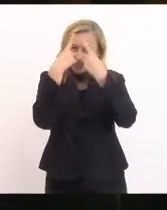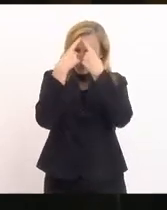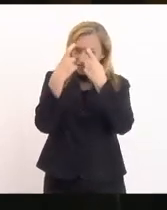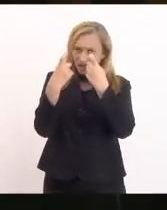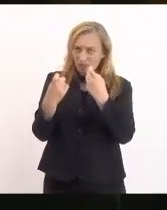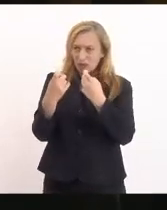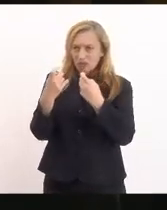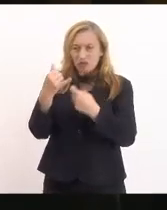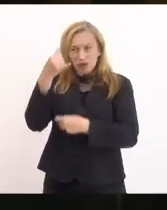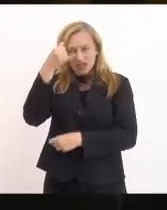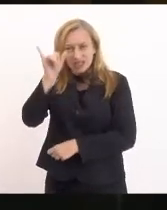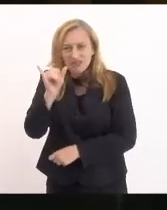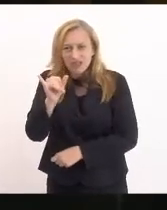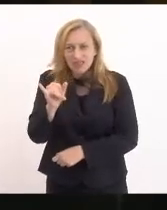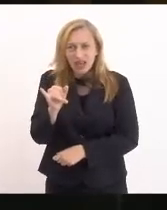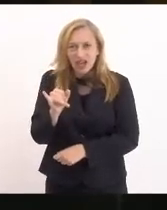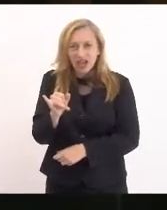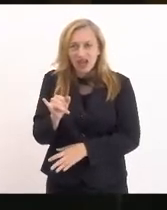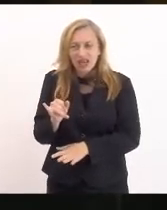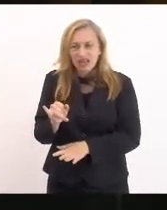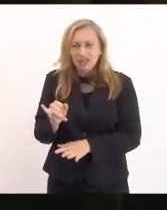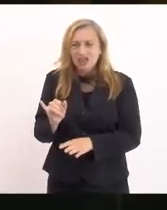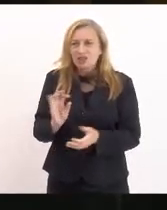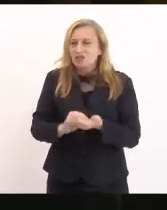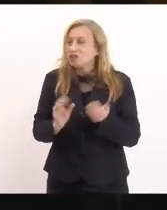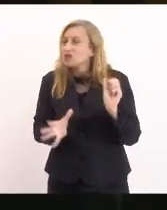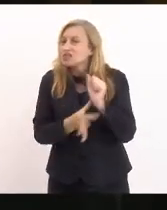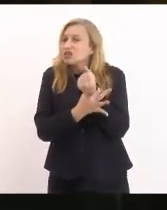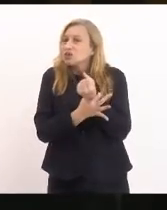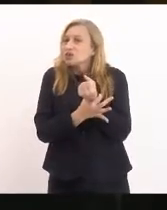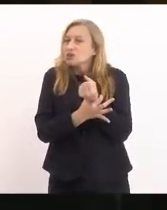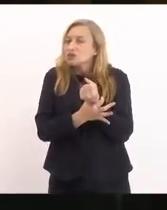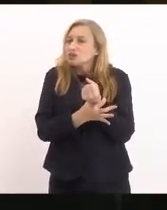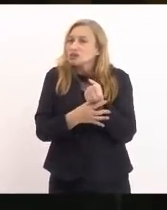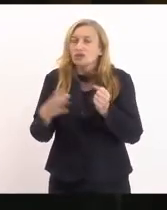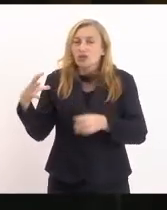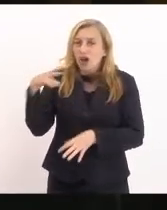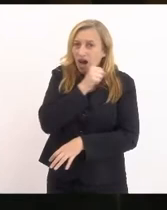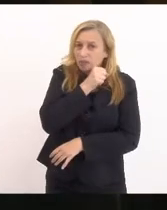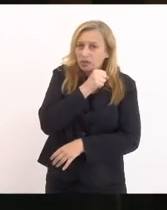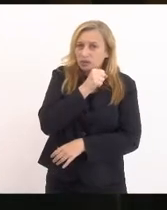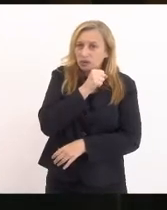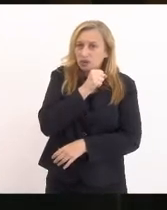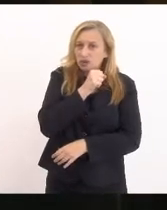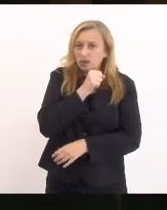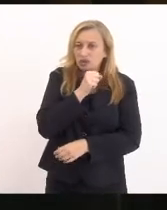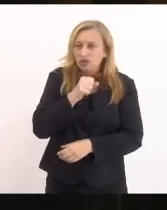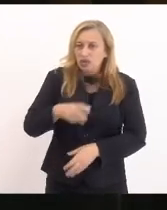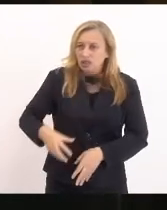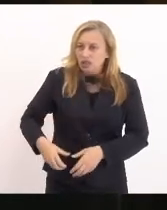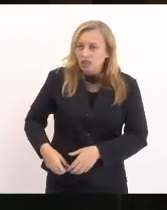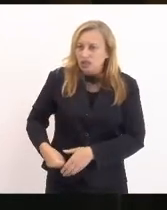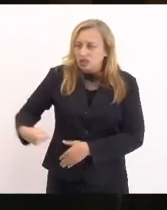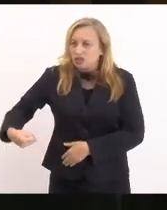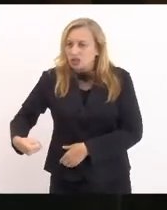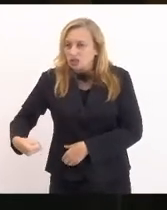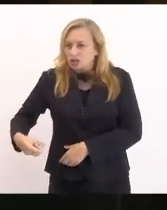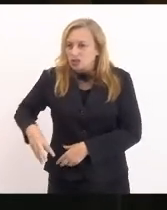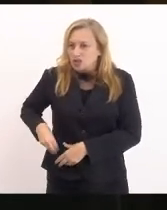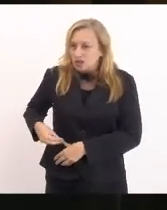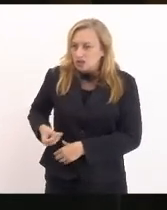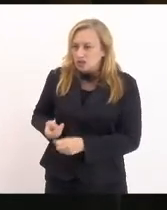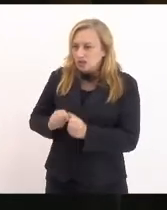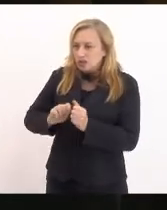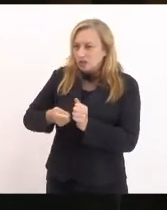problemas de violência ou se colocar em situação de insegurança, foi logo se antecipando e abrindo a mochila para tirar a chave, para não ficar parado